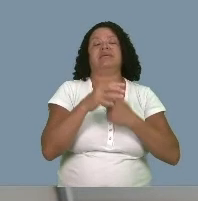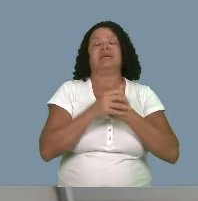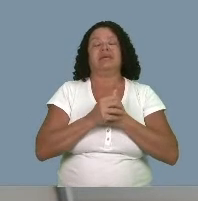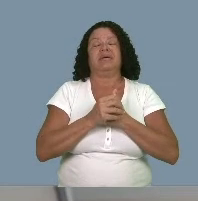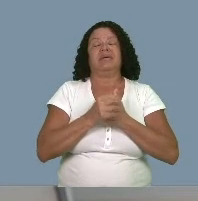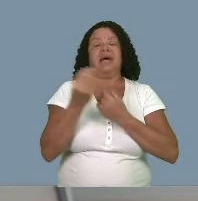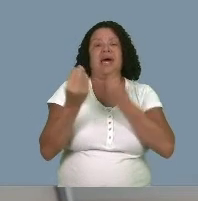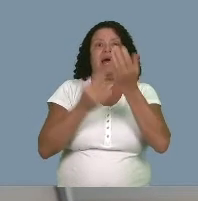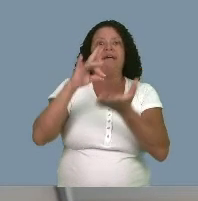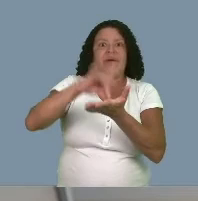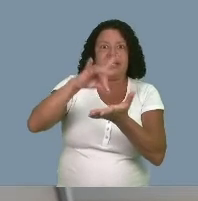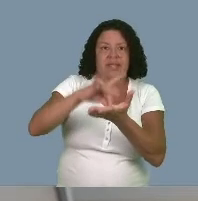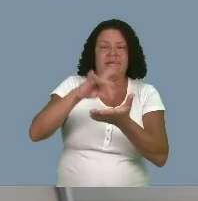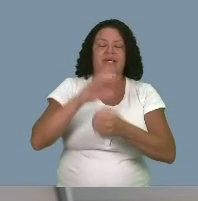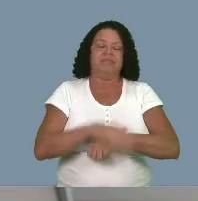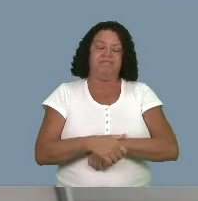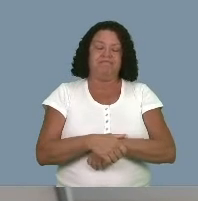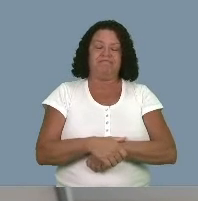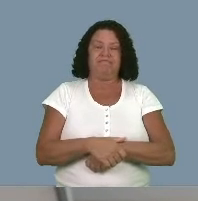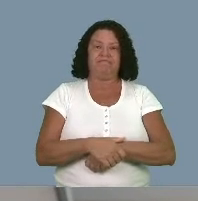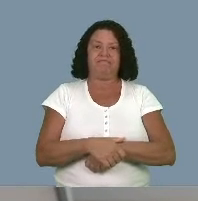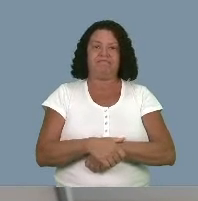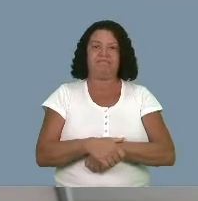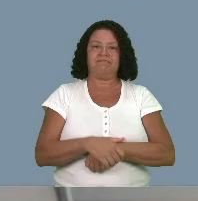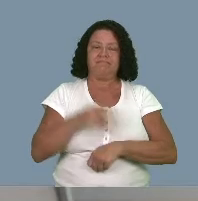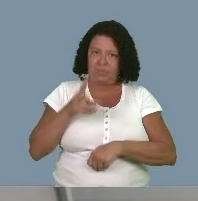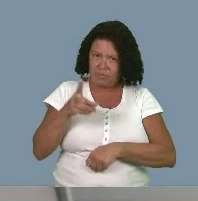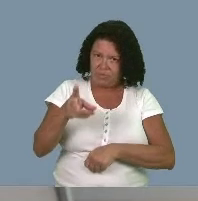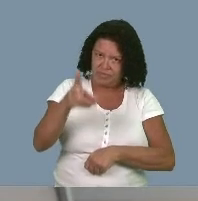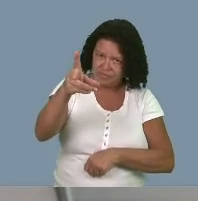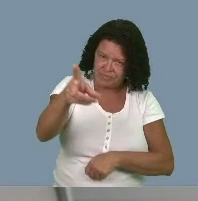essa realidade. Vamos em frente.